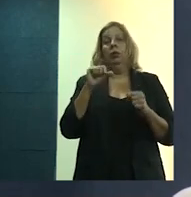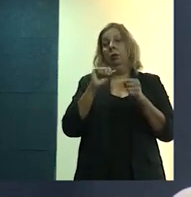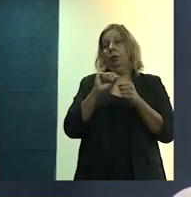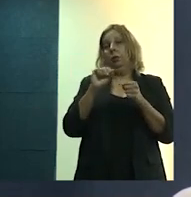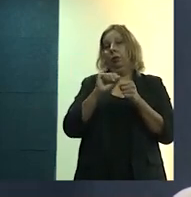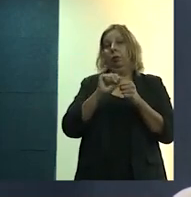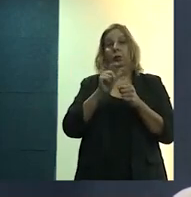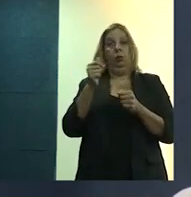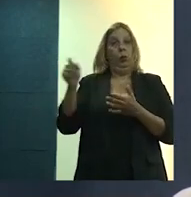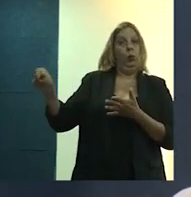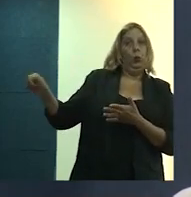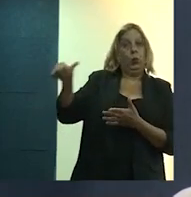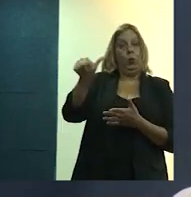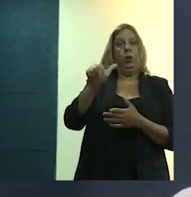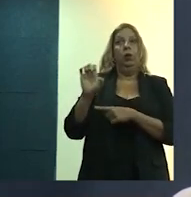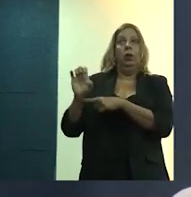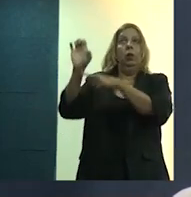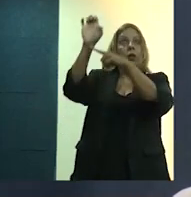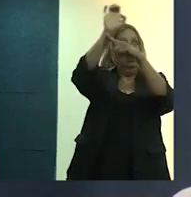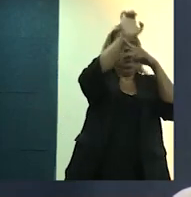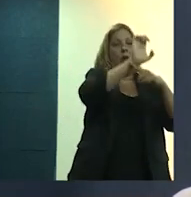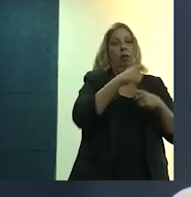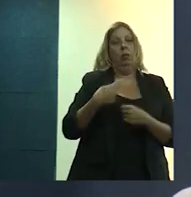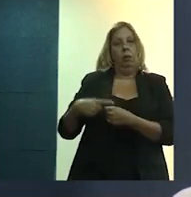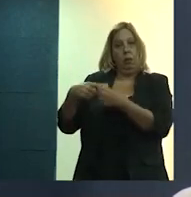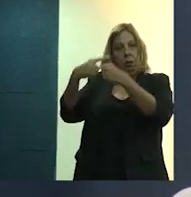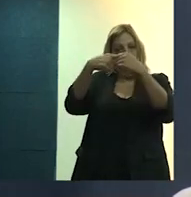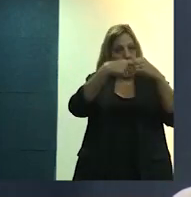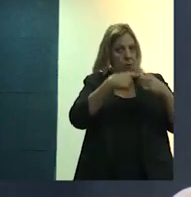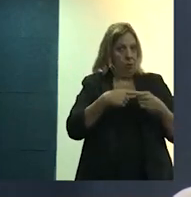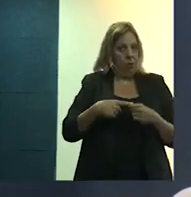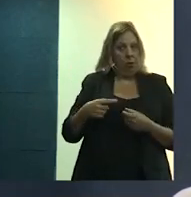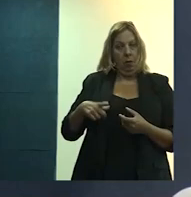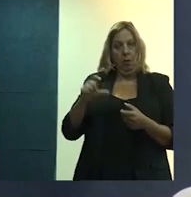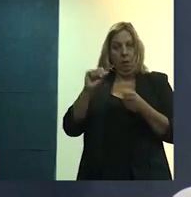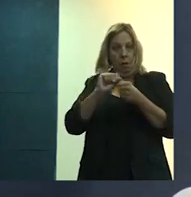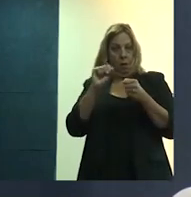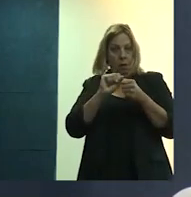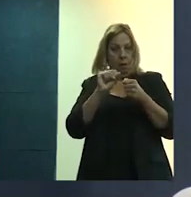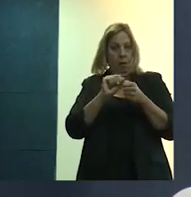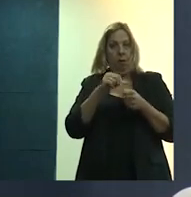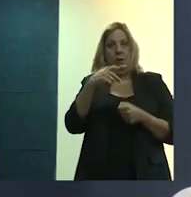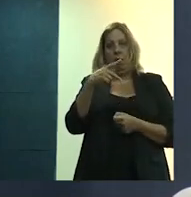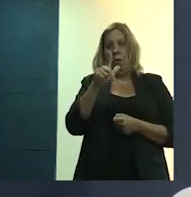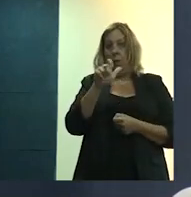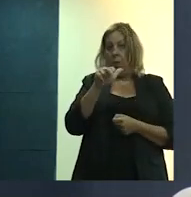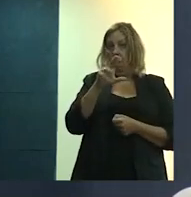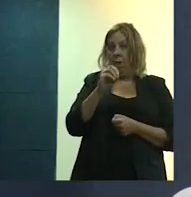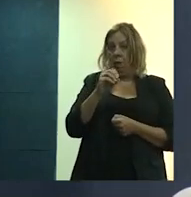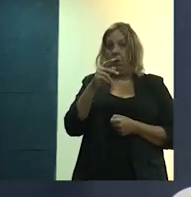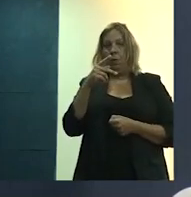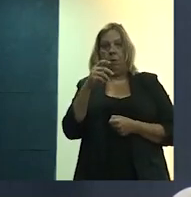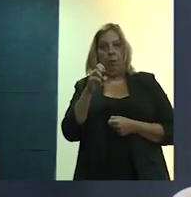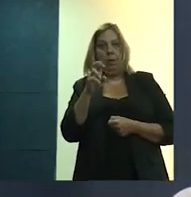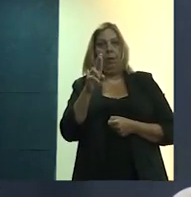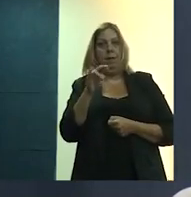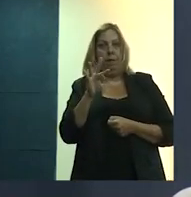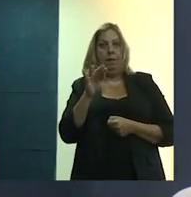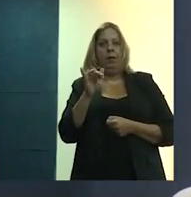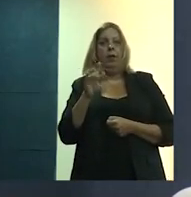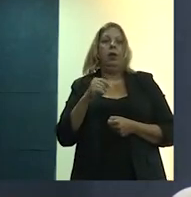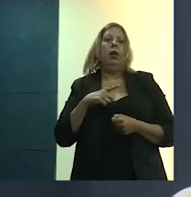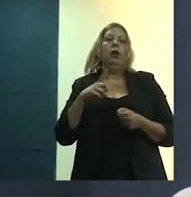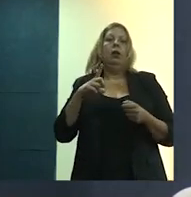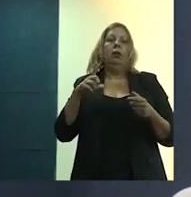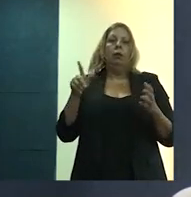esses financiamento para os Estados para os municípios para tomar em recursos para fazer o plano Periferia viva a gente precisaria ter